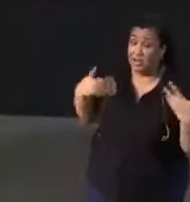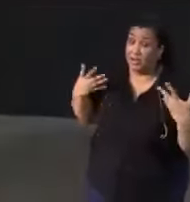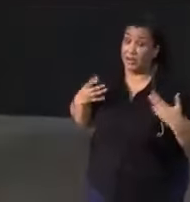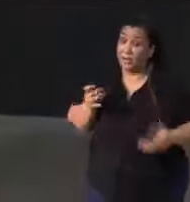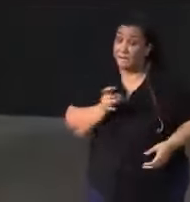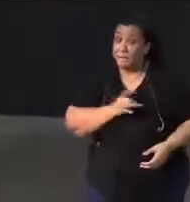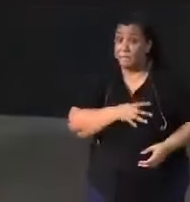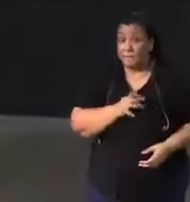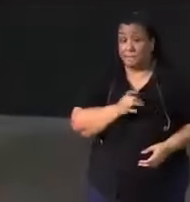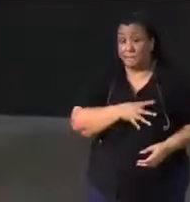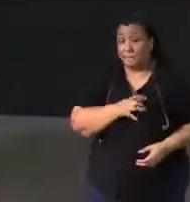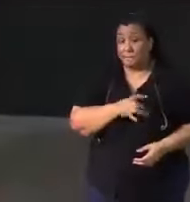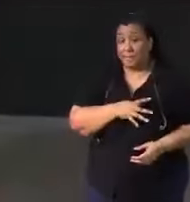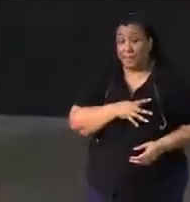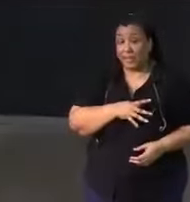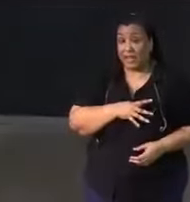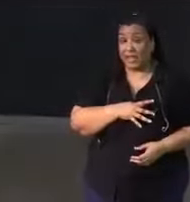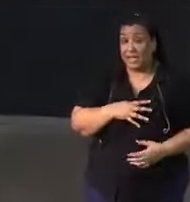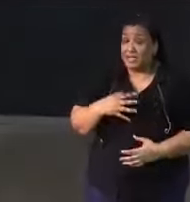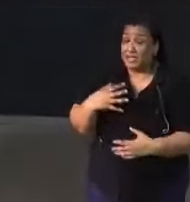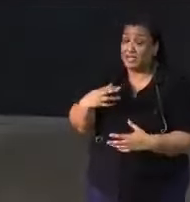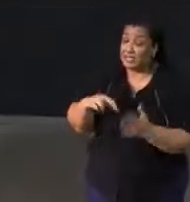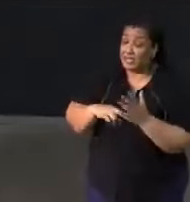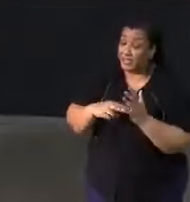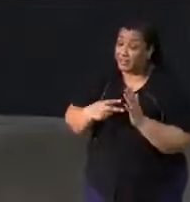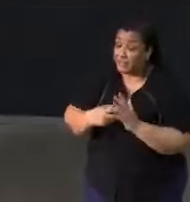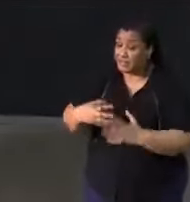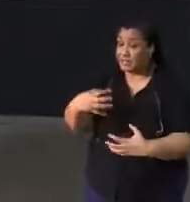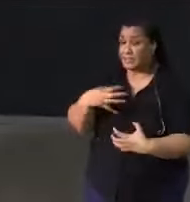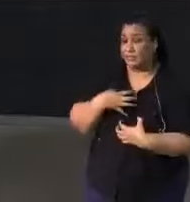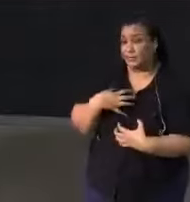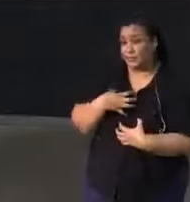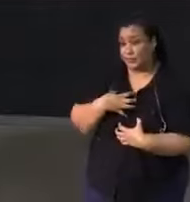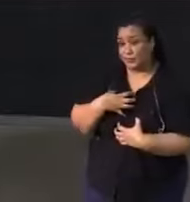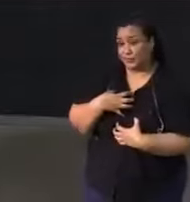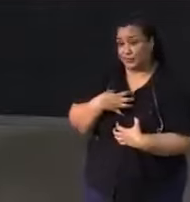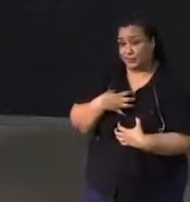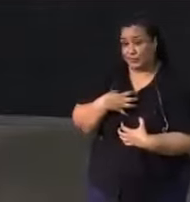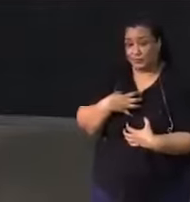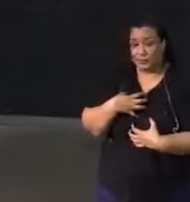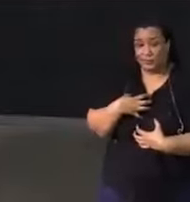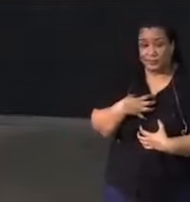medo. Isso são sentimentos.